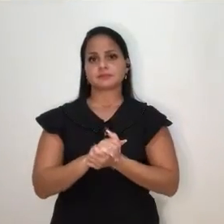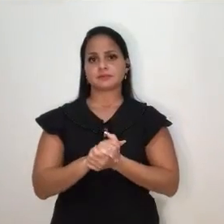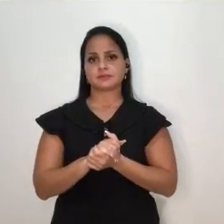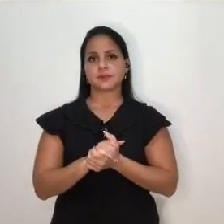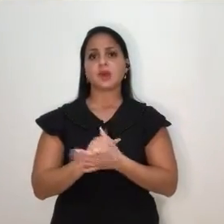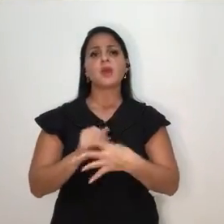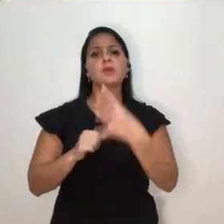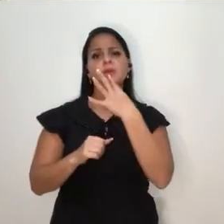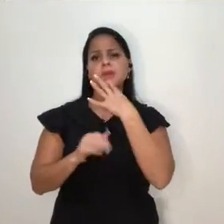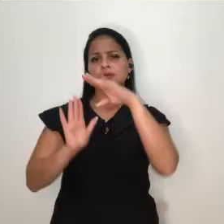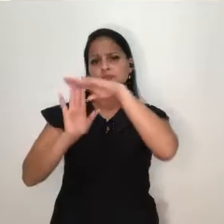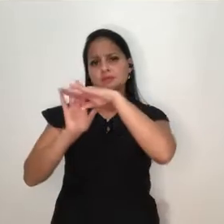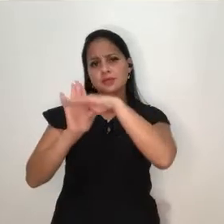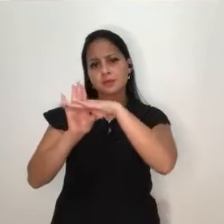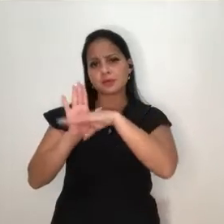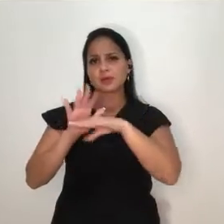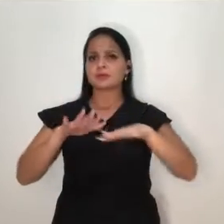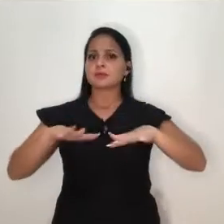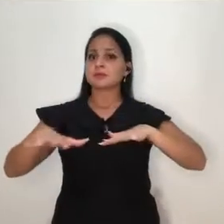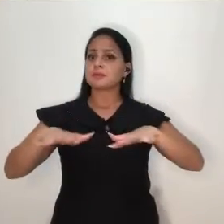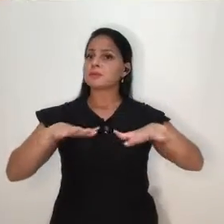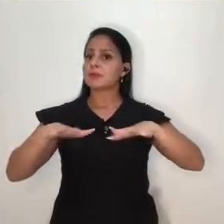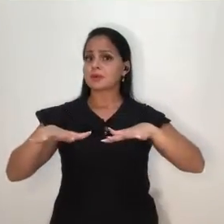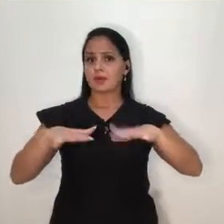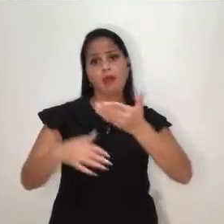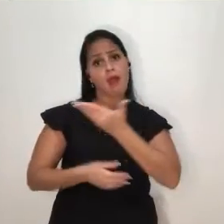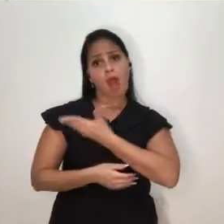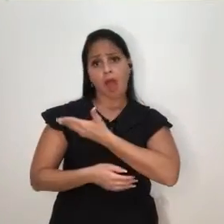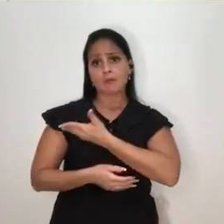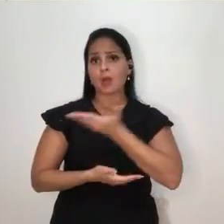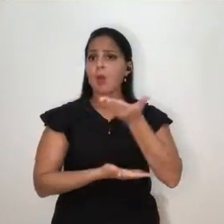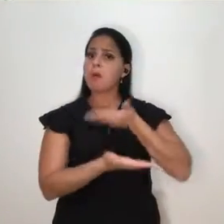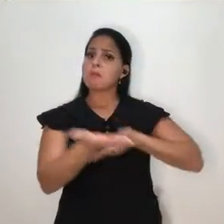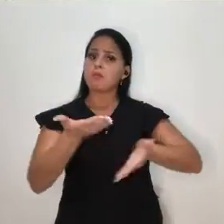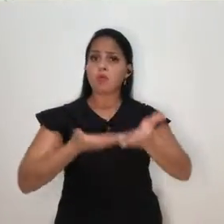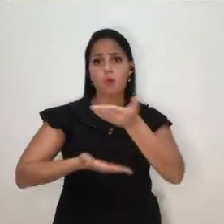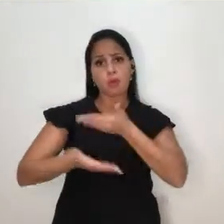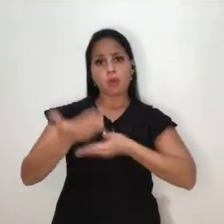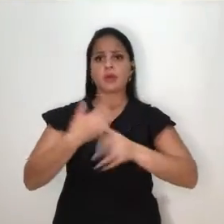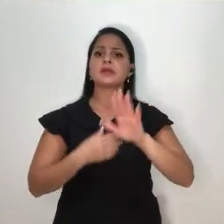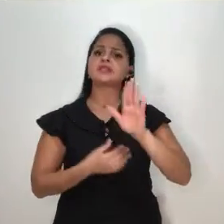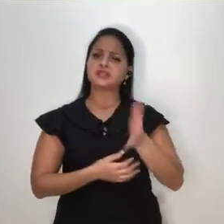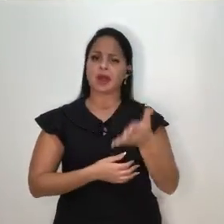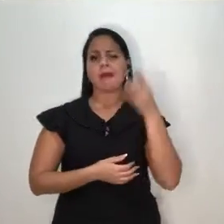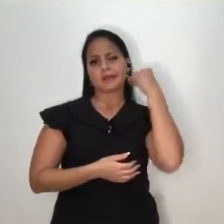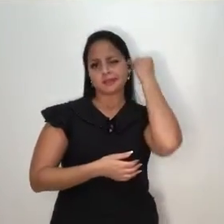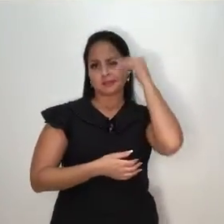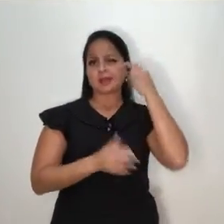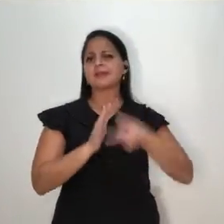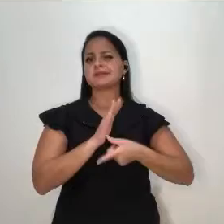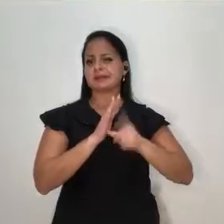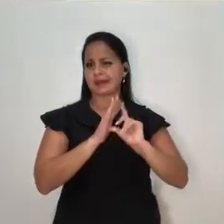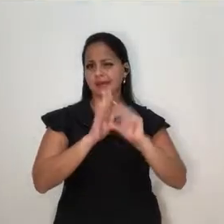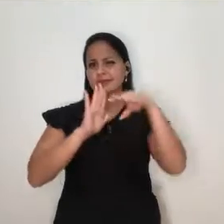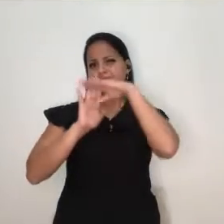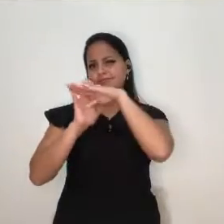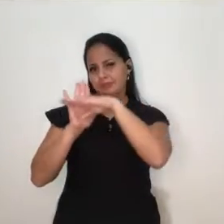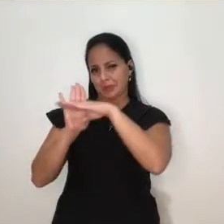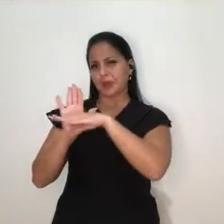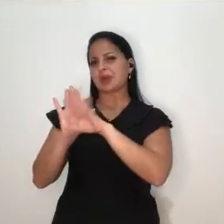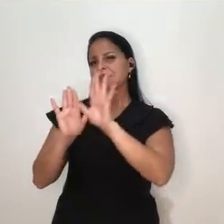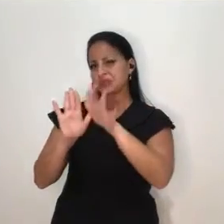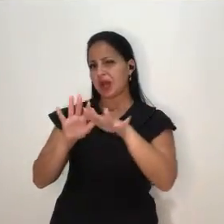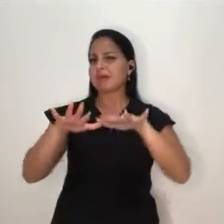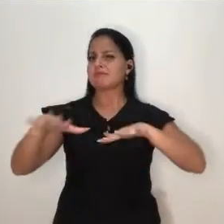E conheci o programa de mobilidade através de amigos que já tinham participado do